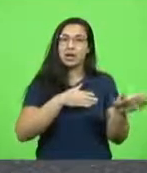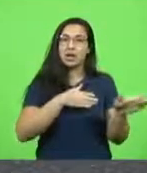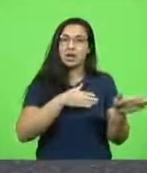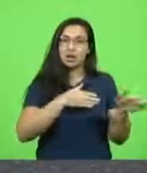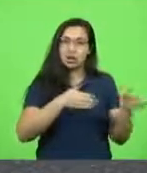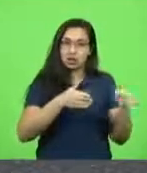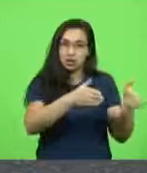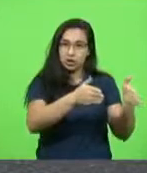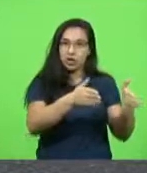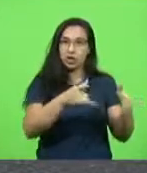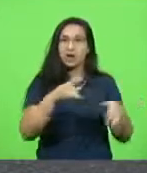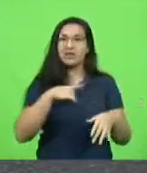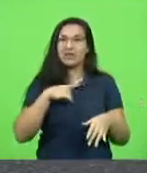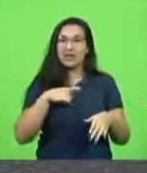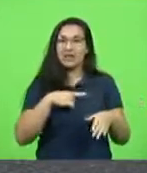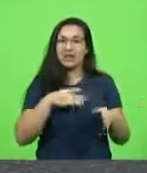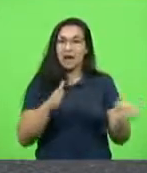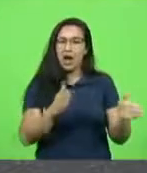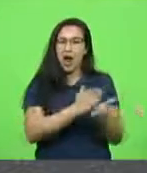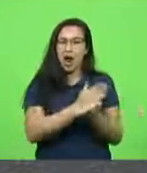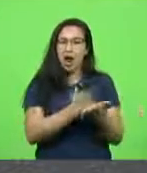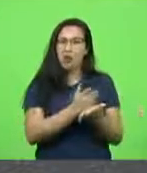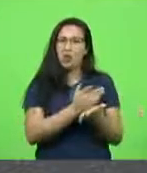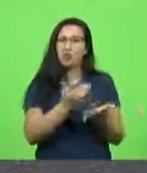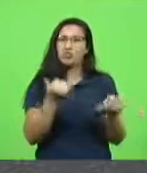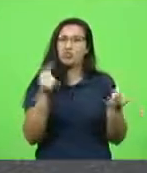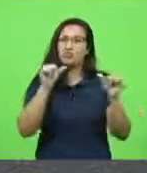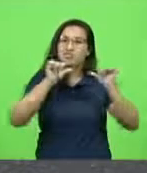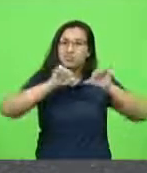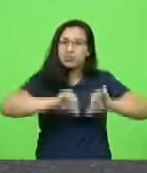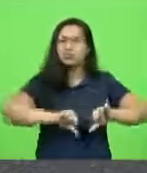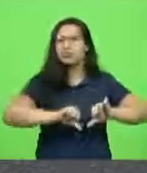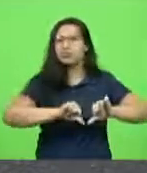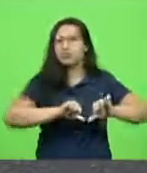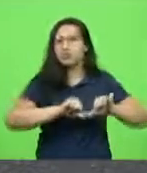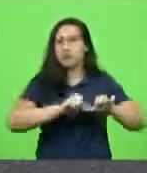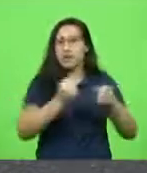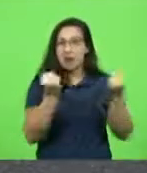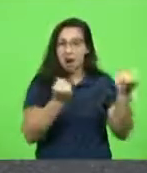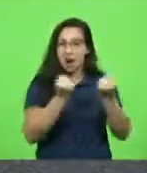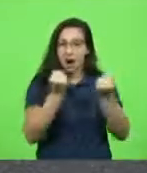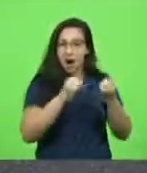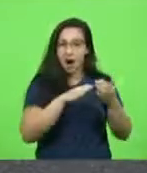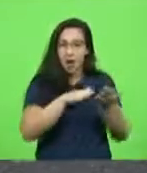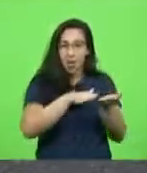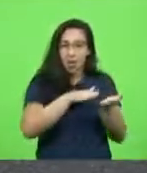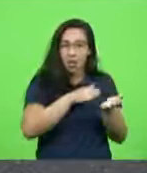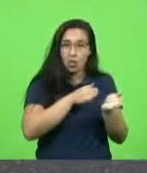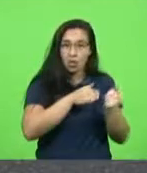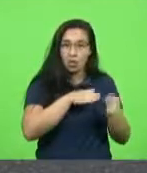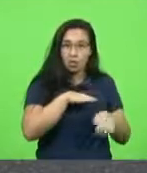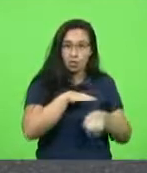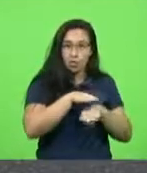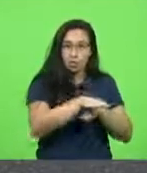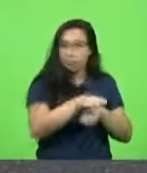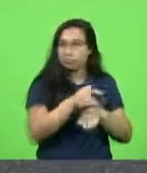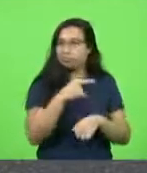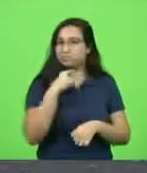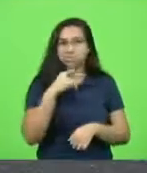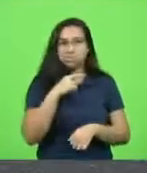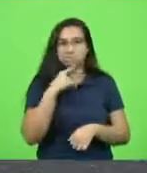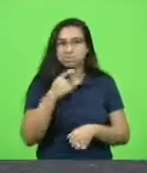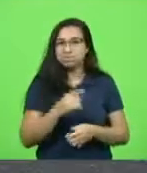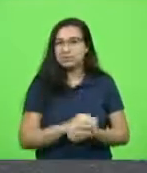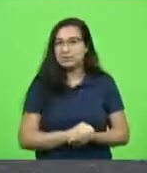tem trechos precários que não se transita mais e eu eu vou se vossa excelência' Deputado